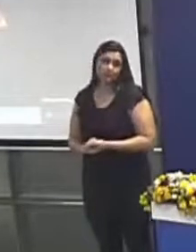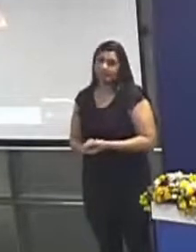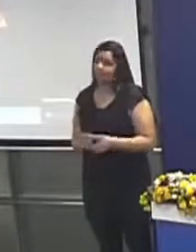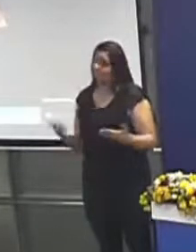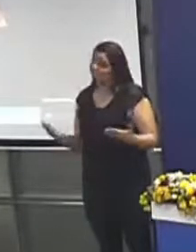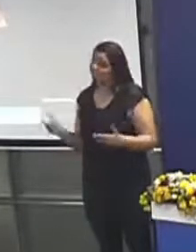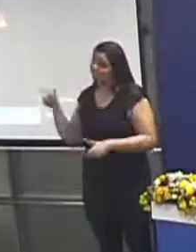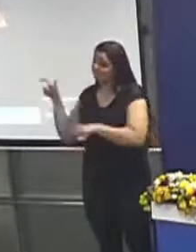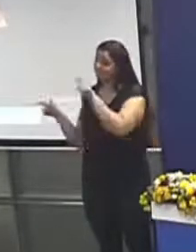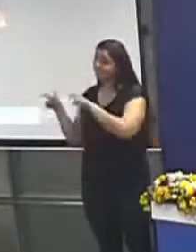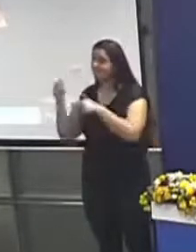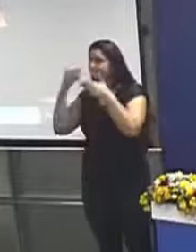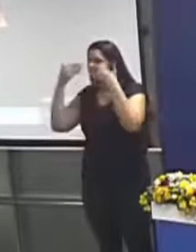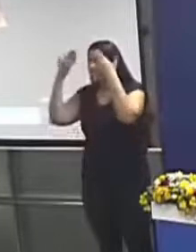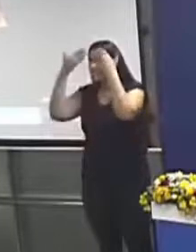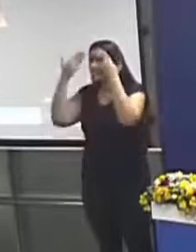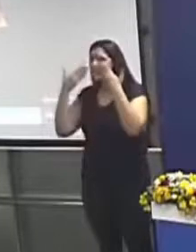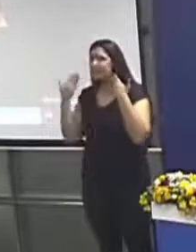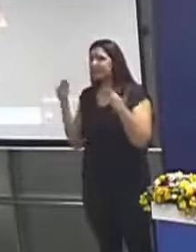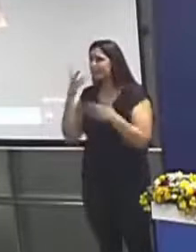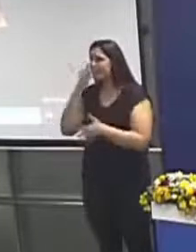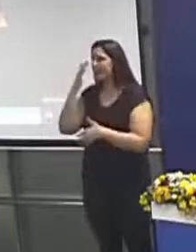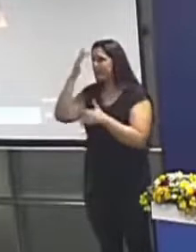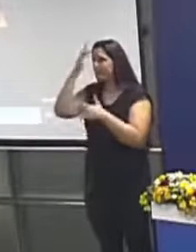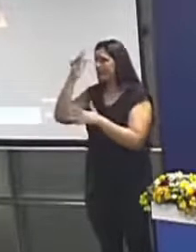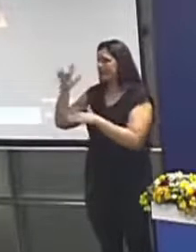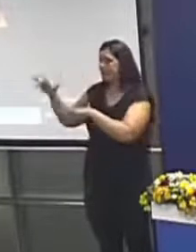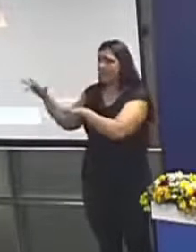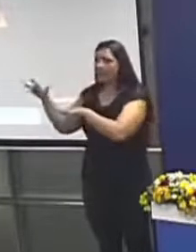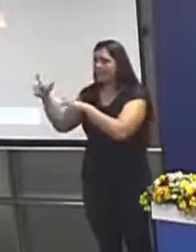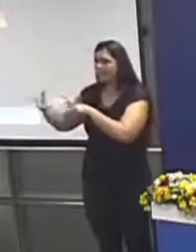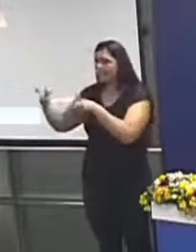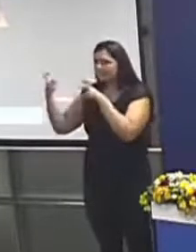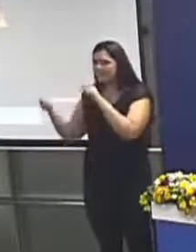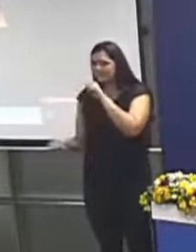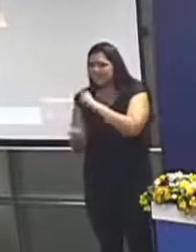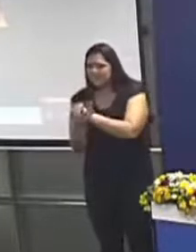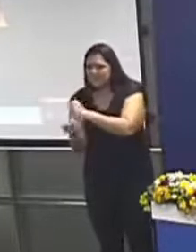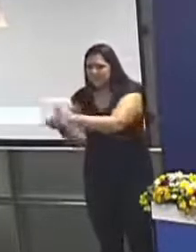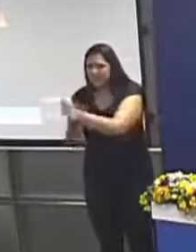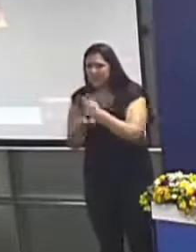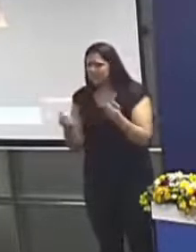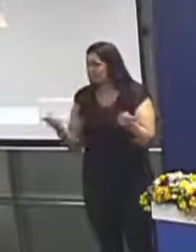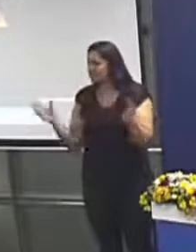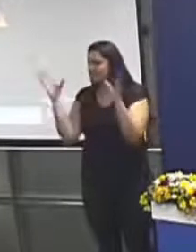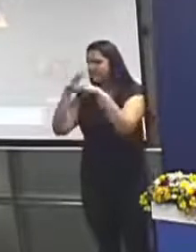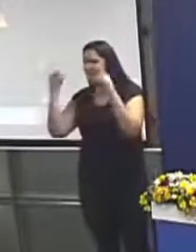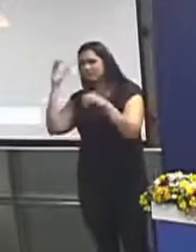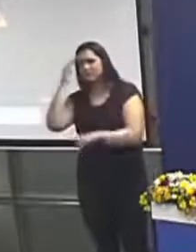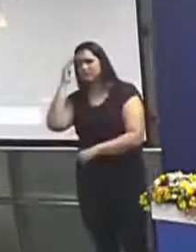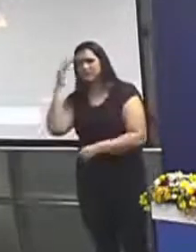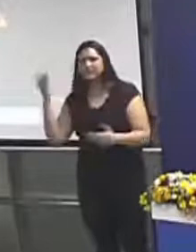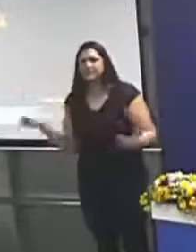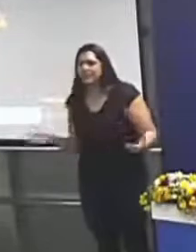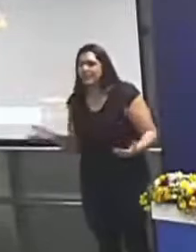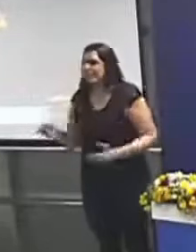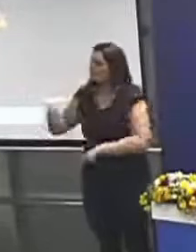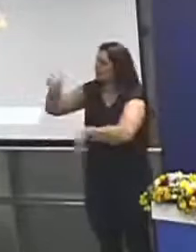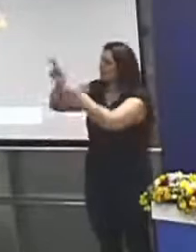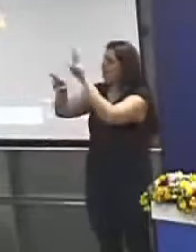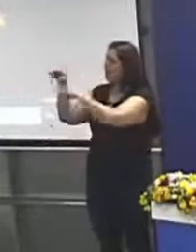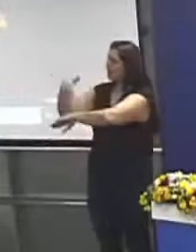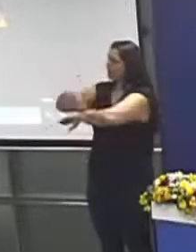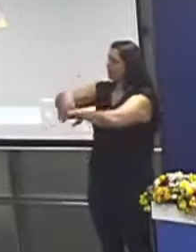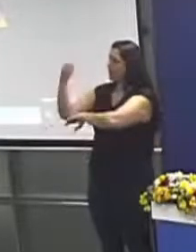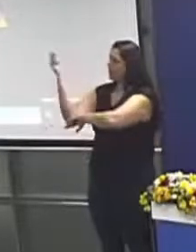Os caras pintadas, fruto da alienação, não conseguem perceber o que é corrupção. Montaram um pichuleco na Avenida Paulista.